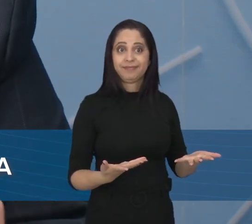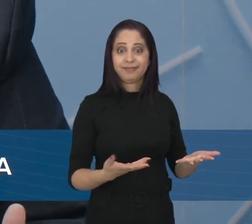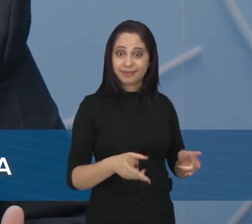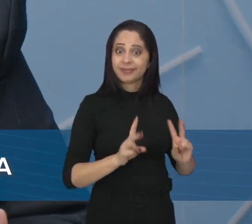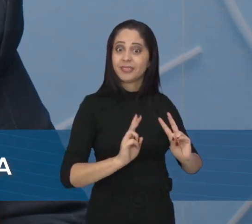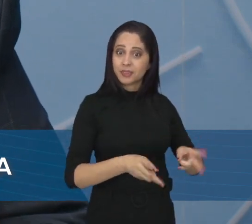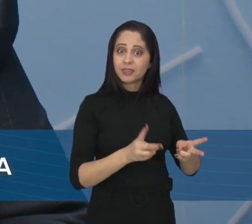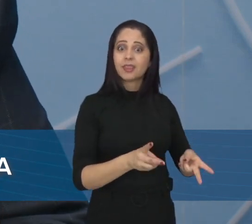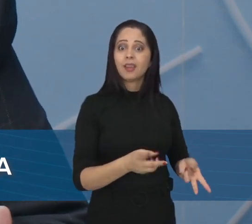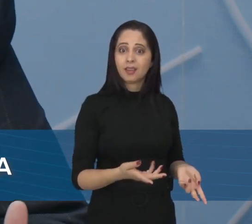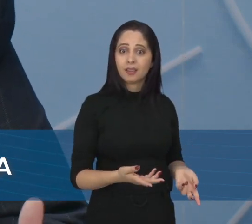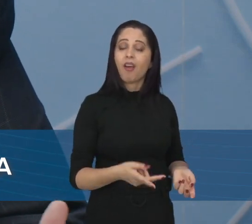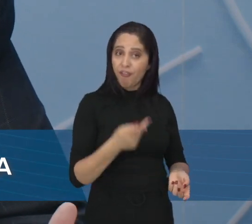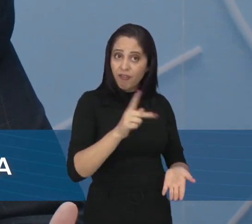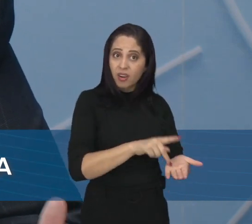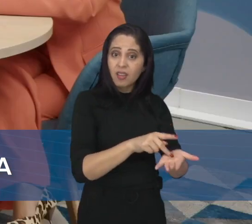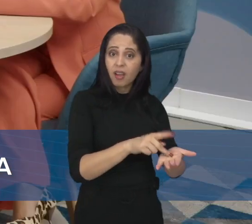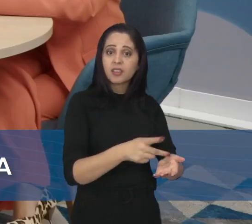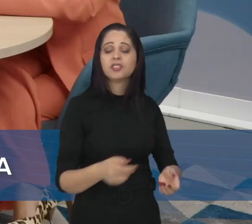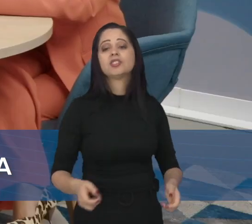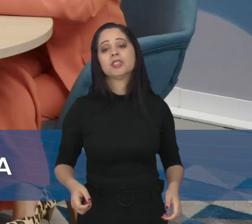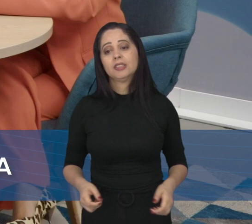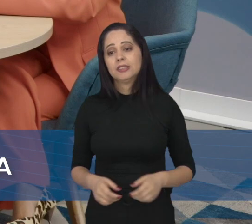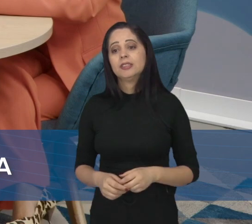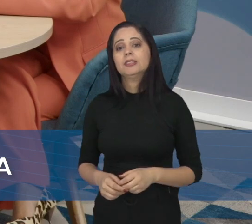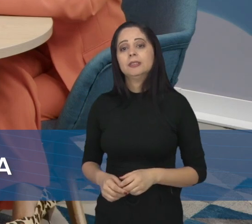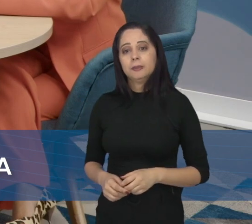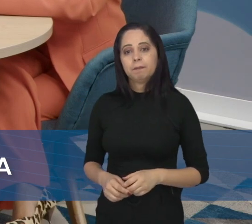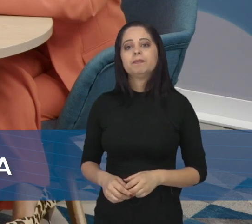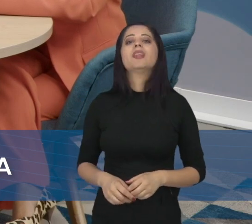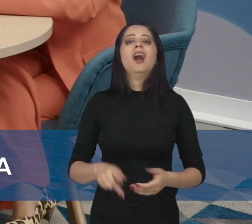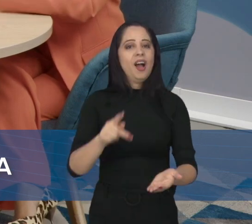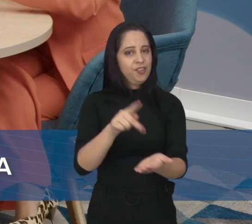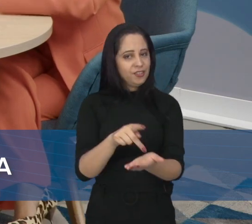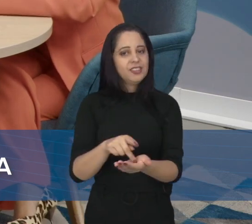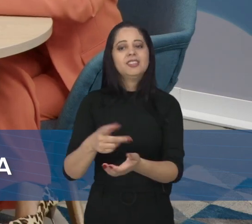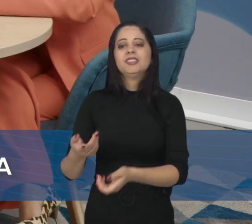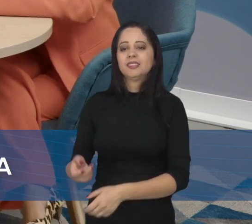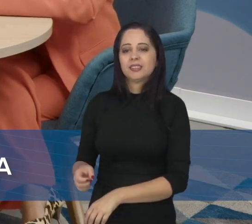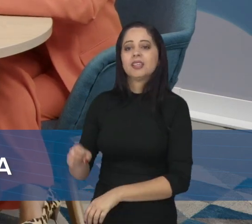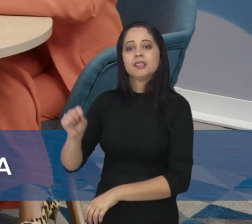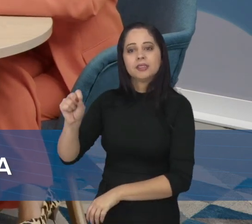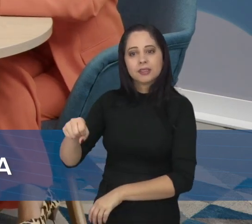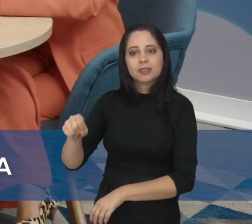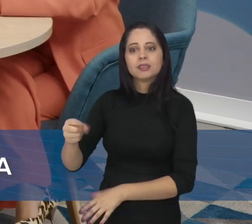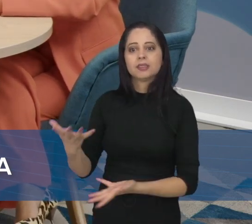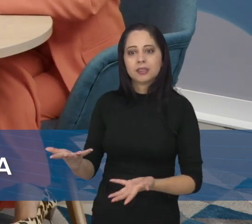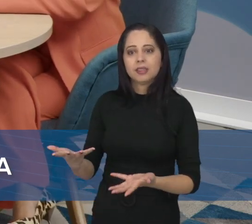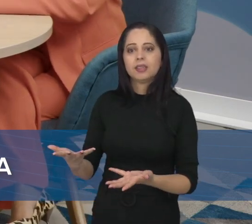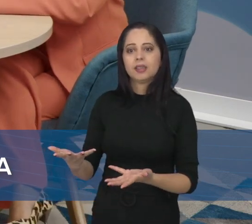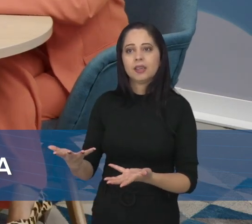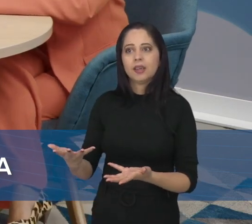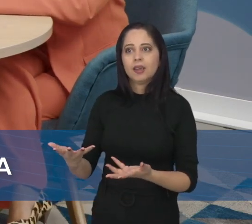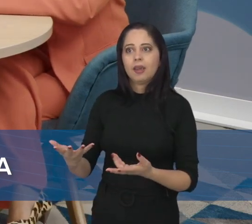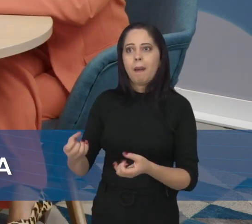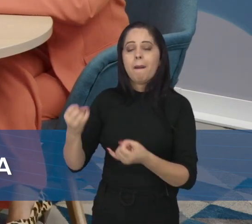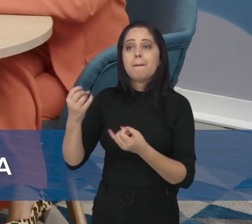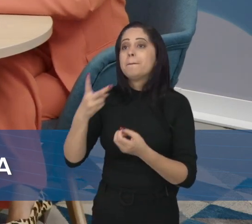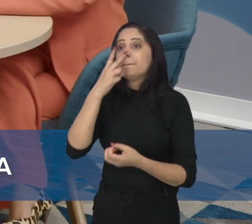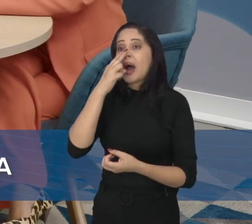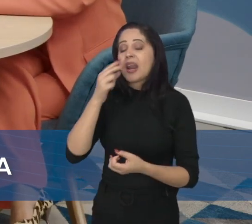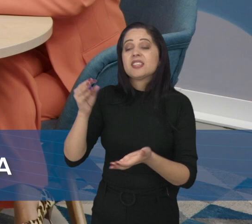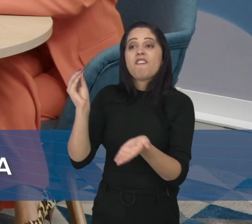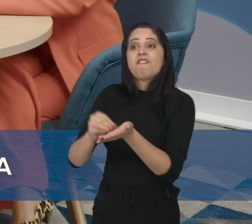favor e contra. Isso é um engajamento baixíssimo de inteligência, de percepção da vida. Eu